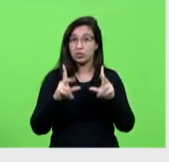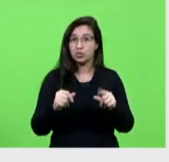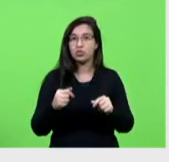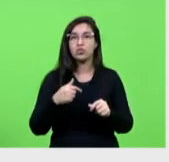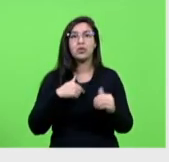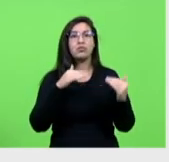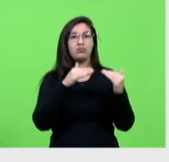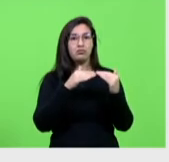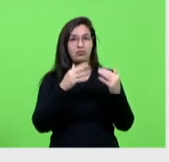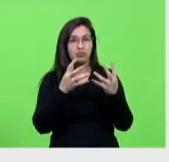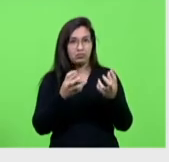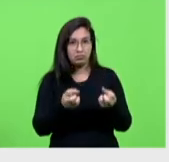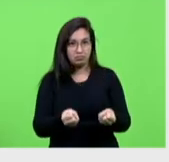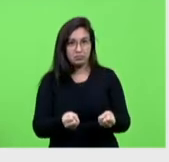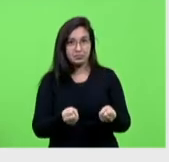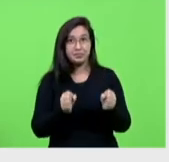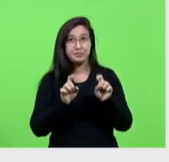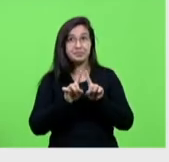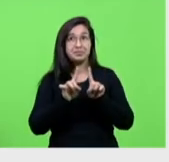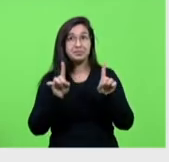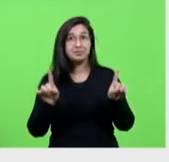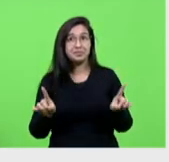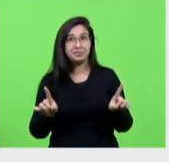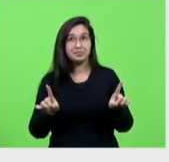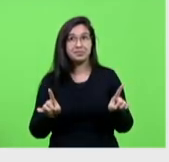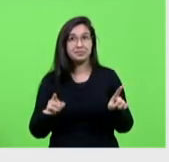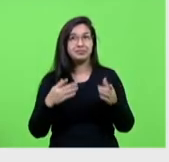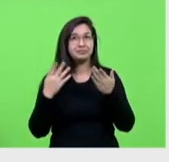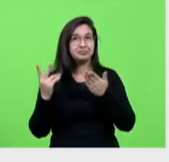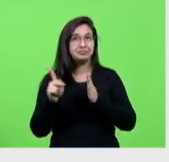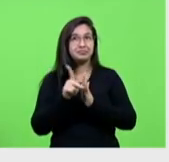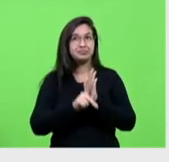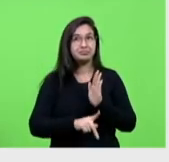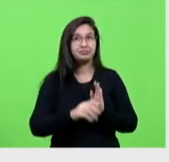todos, mas o PL